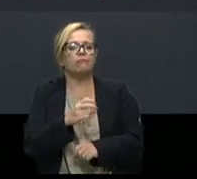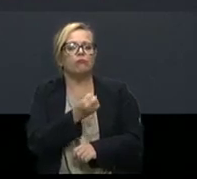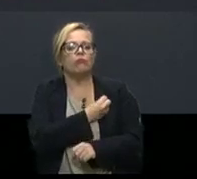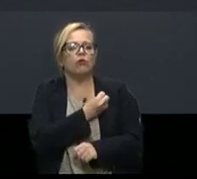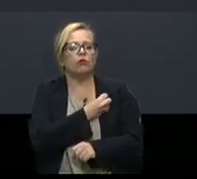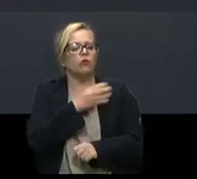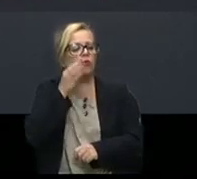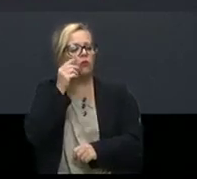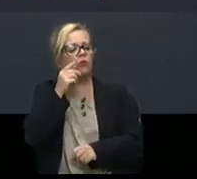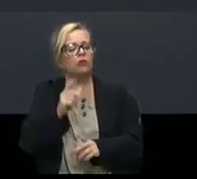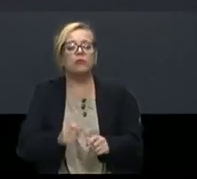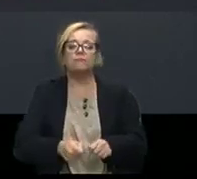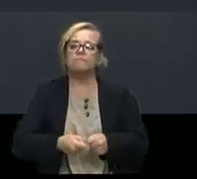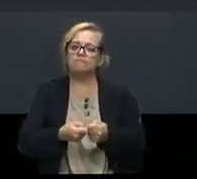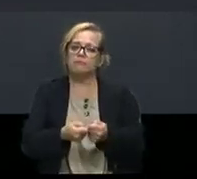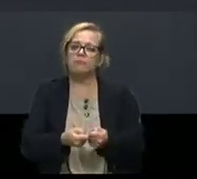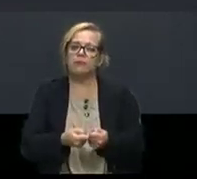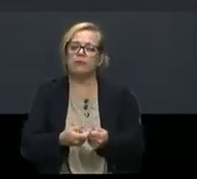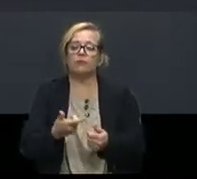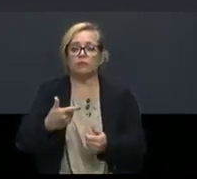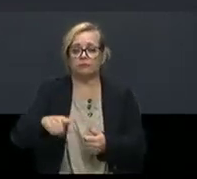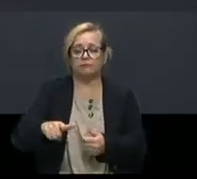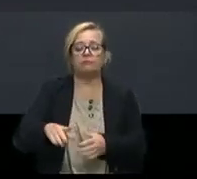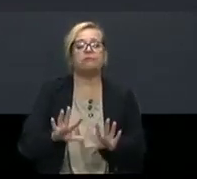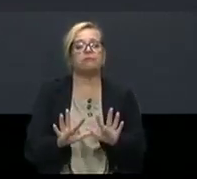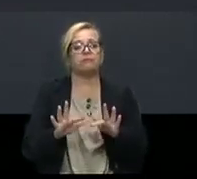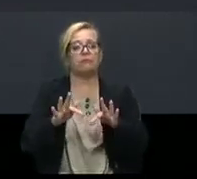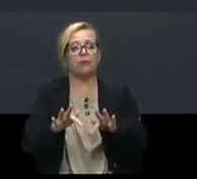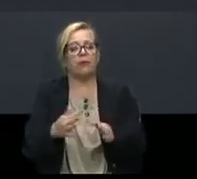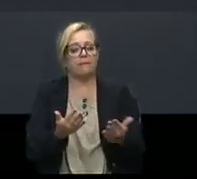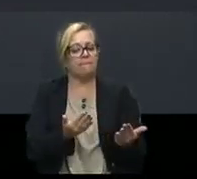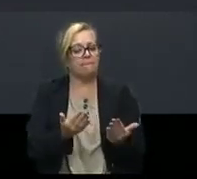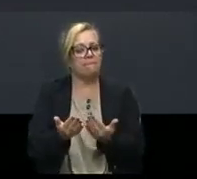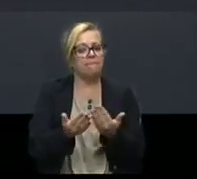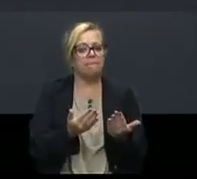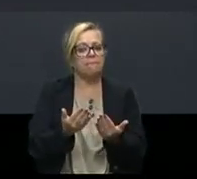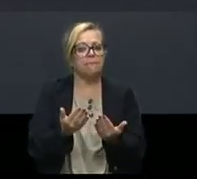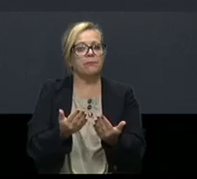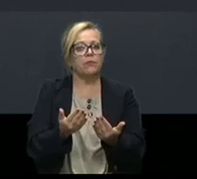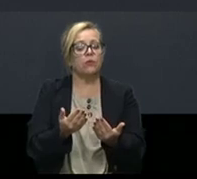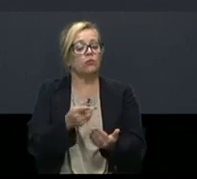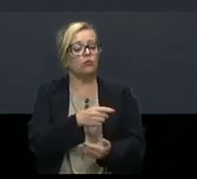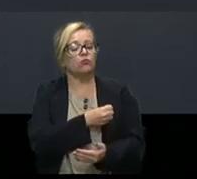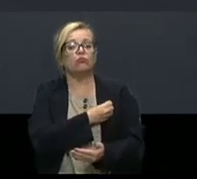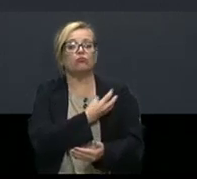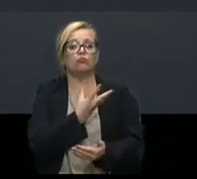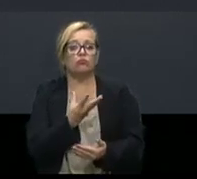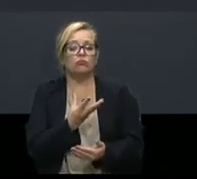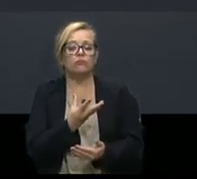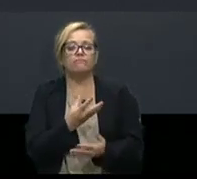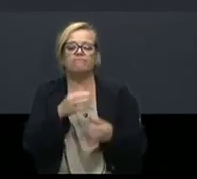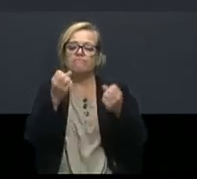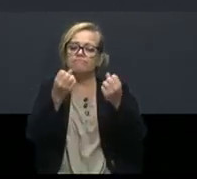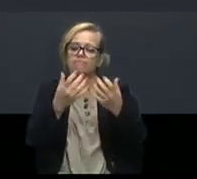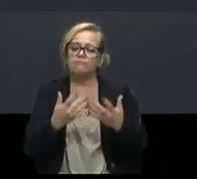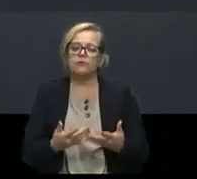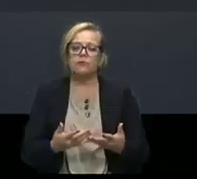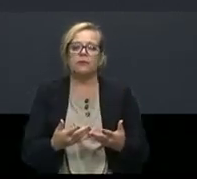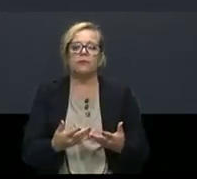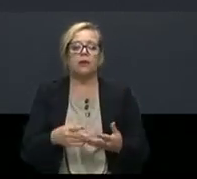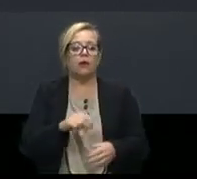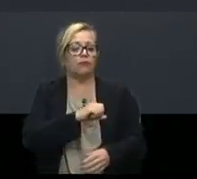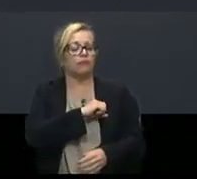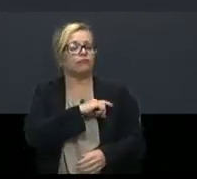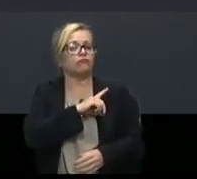nota que ele deu para a remuneração. E por fim, vai mensurar o quanto da nota estimada é explicada pela nota para a